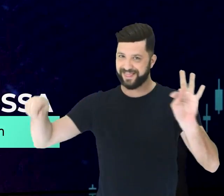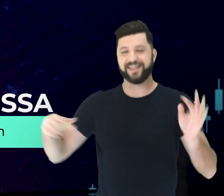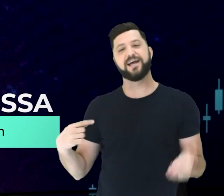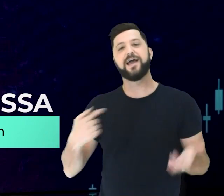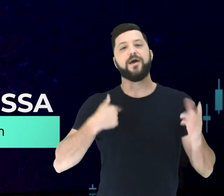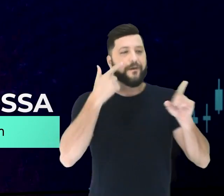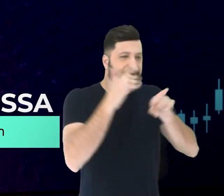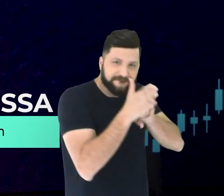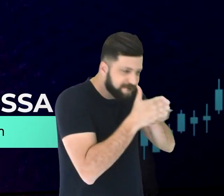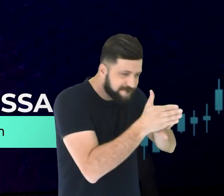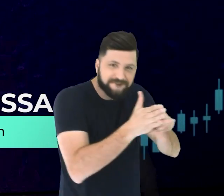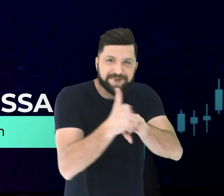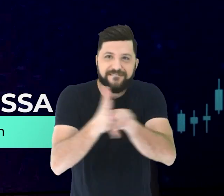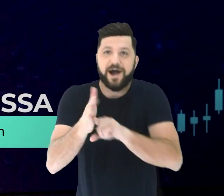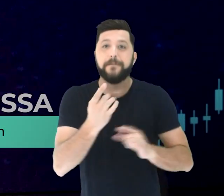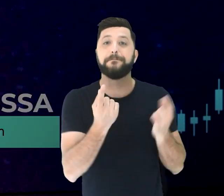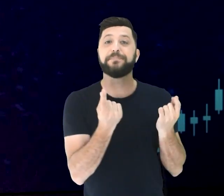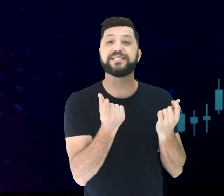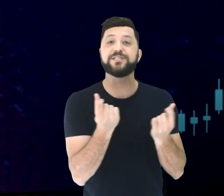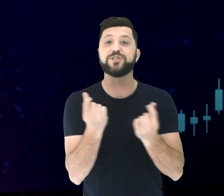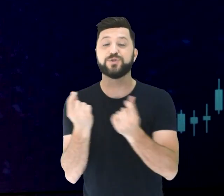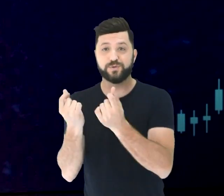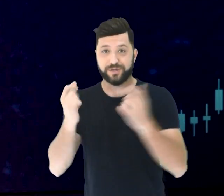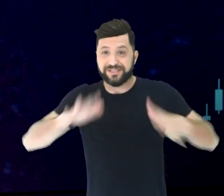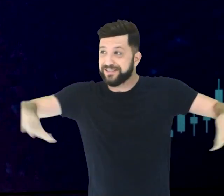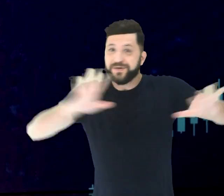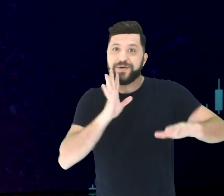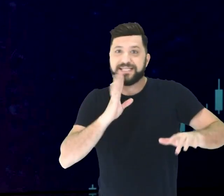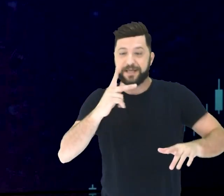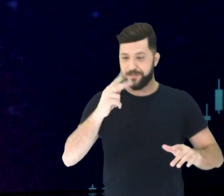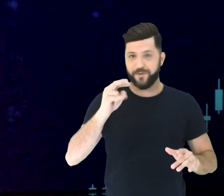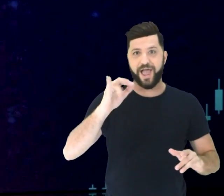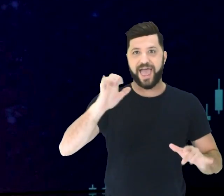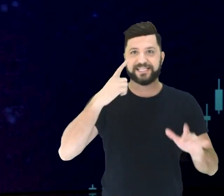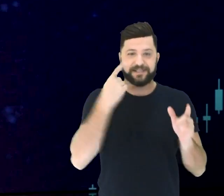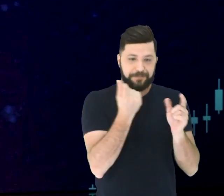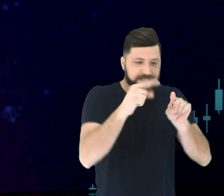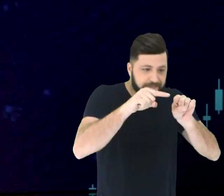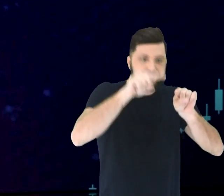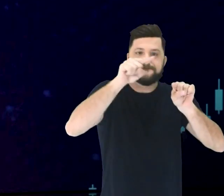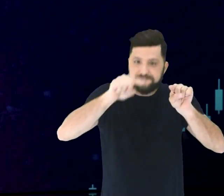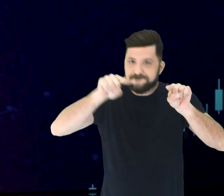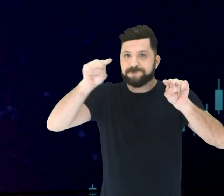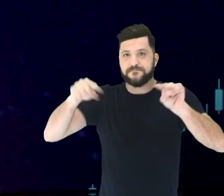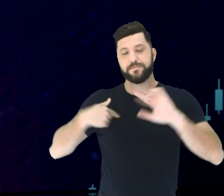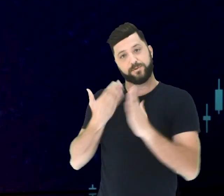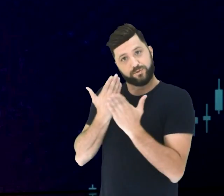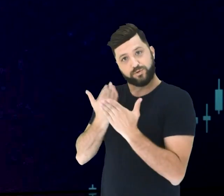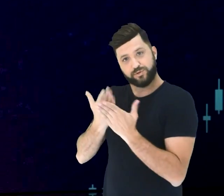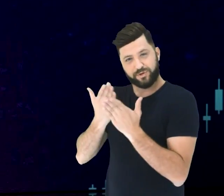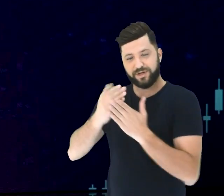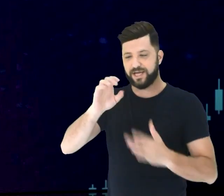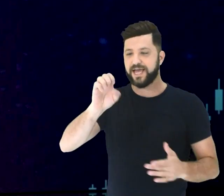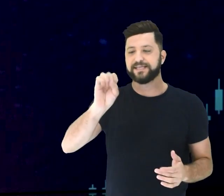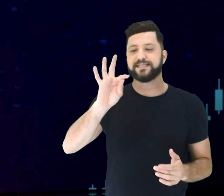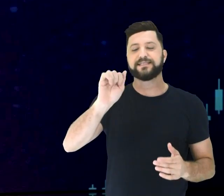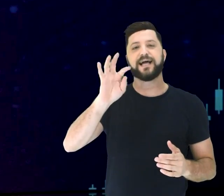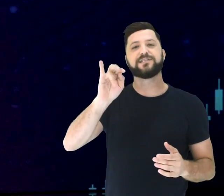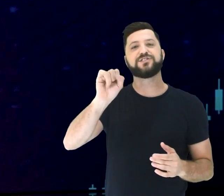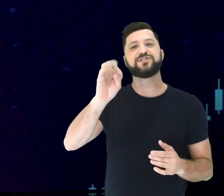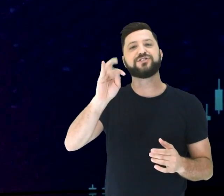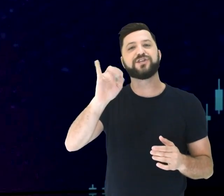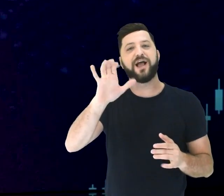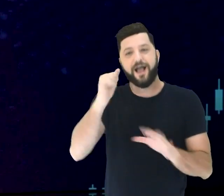análise do Movimento dos preços também conhecido como Price Action A minha formação acadêmica é pautada em estatística e programação